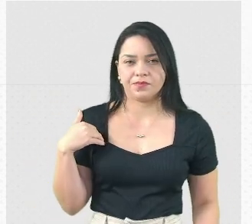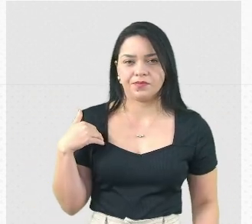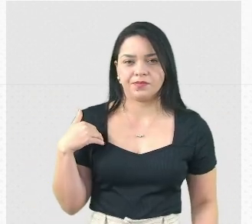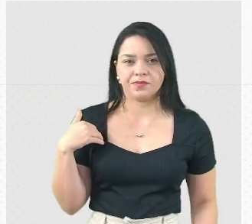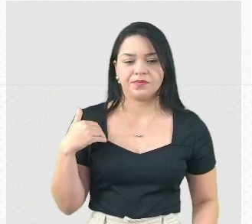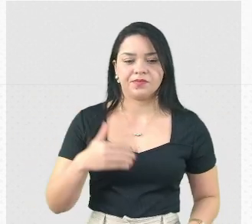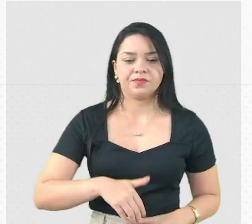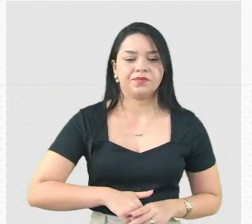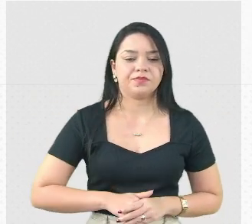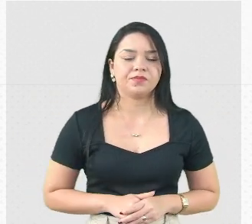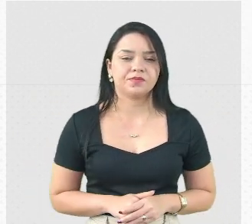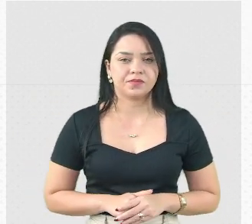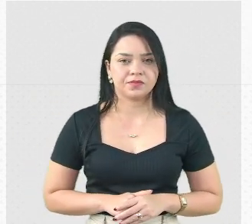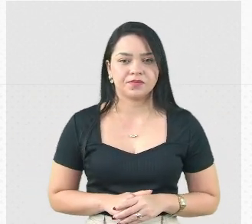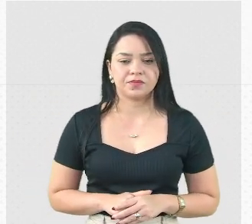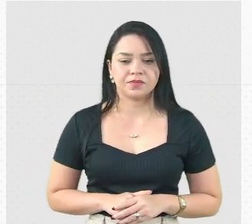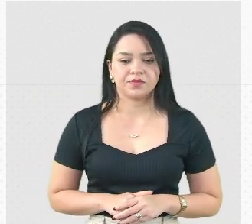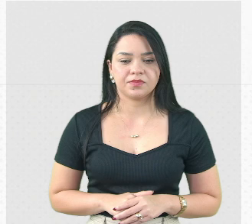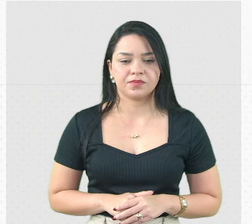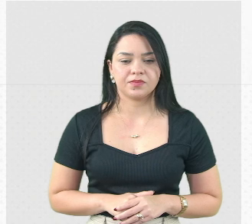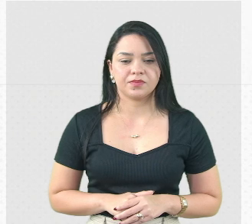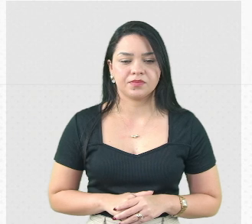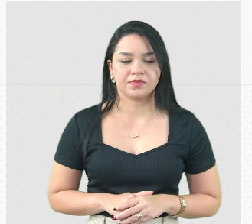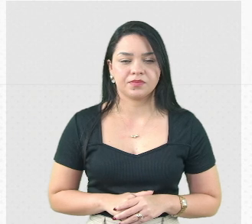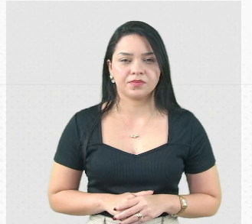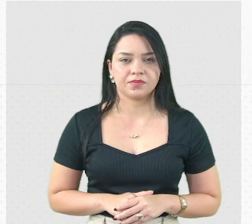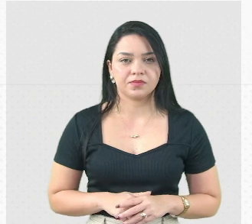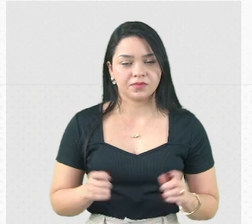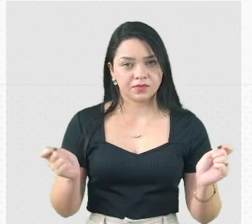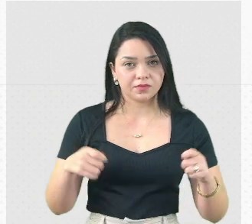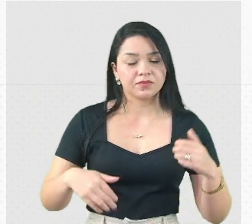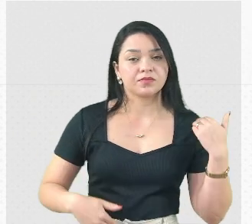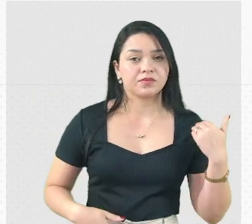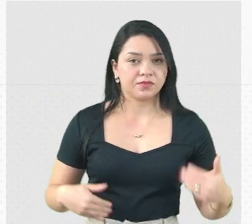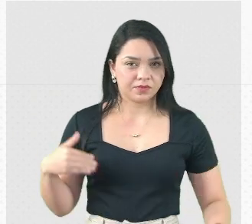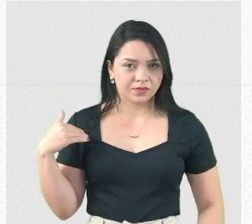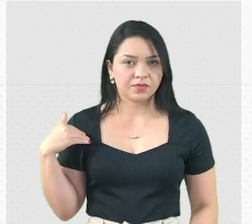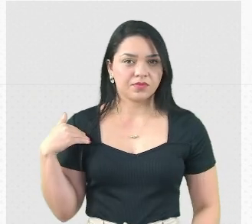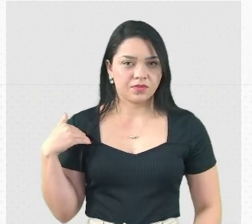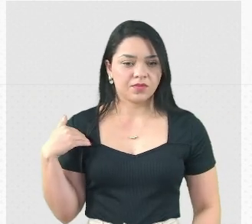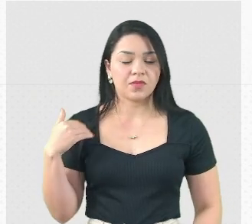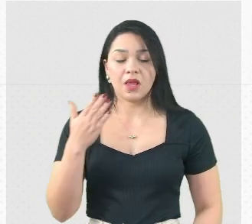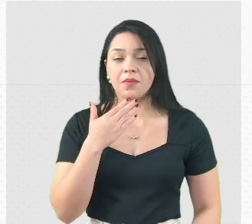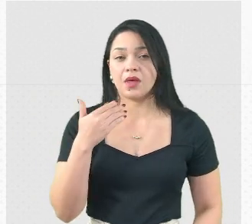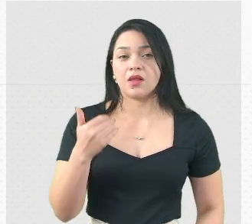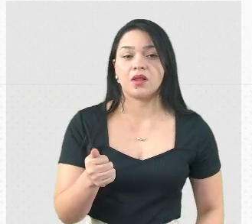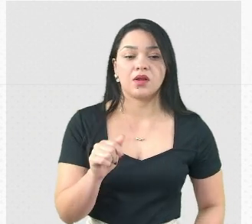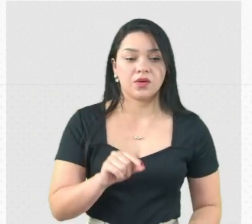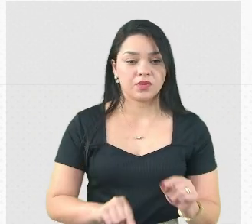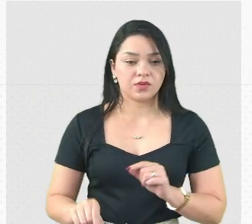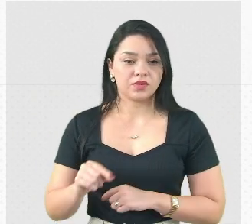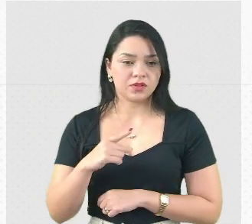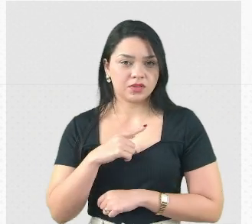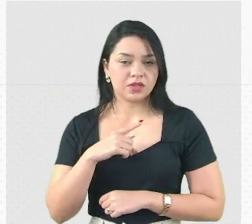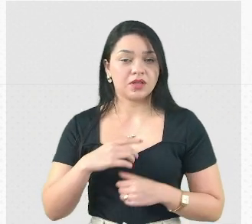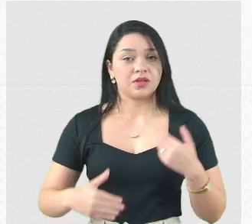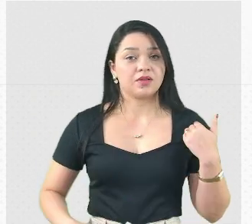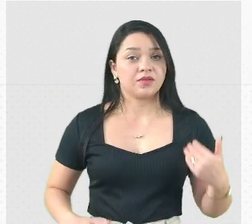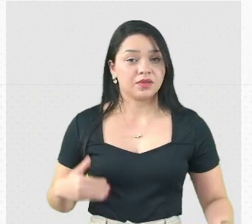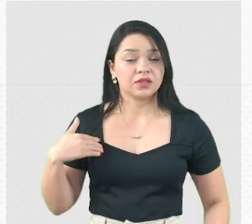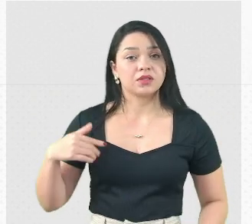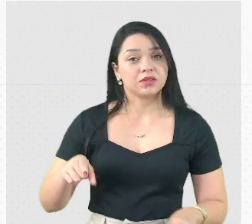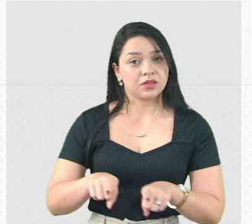os componentes físicos, as capacidades físicas do indivíduo, melhorar a aptidão física do